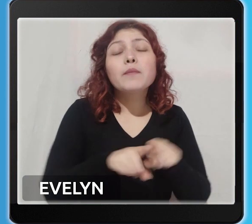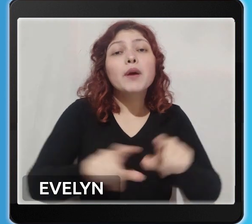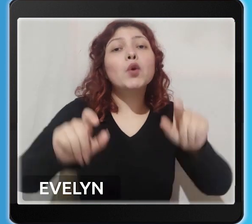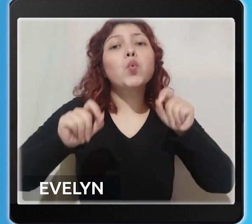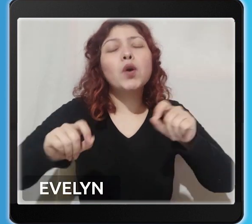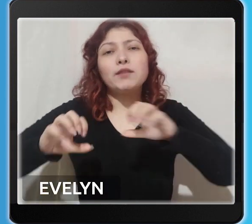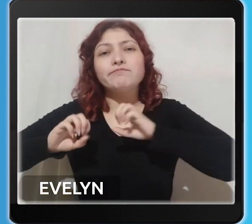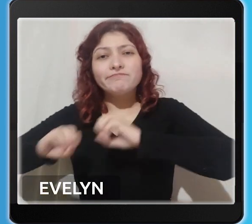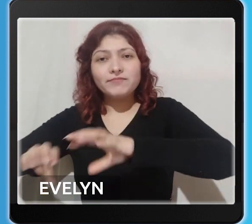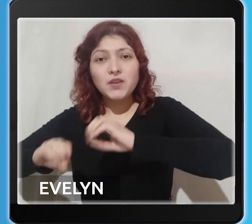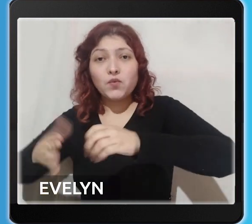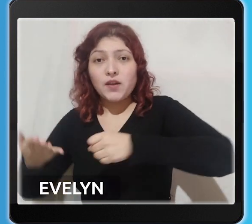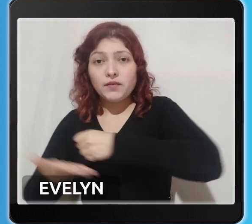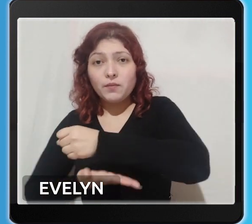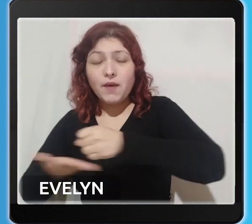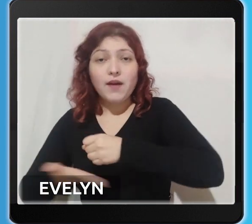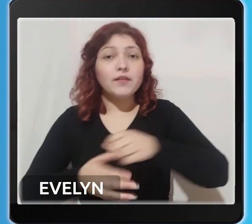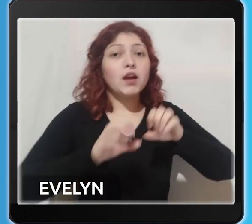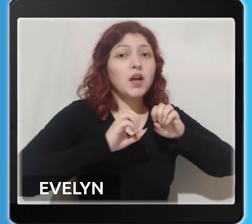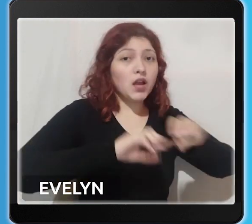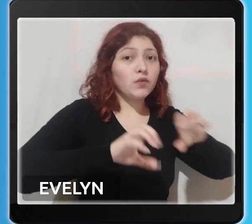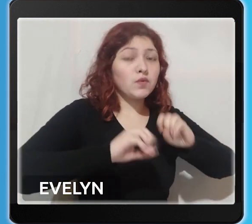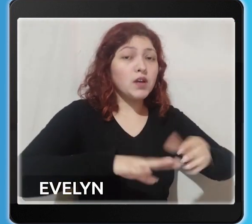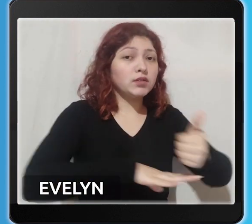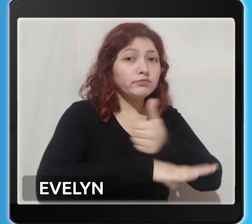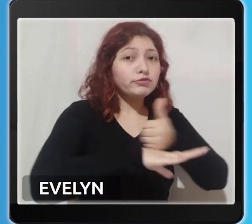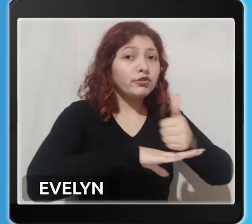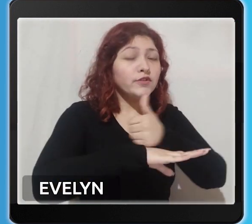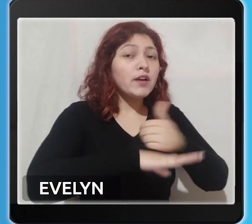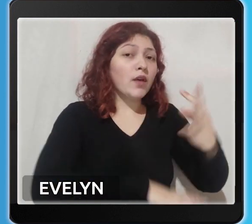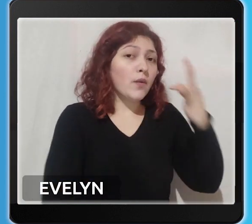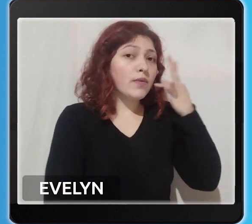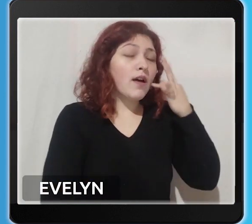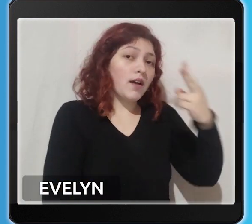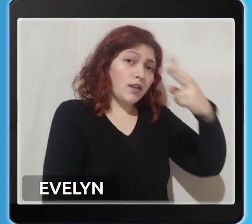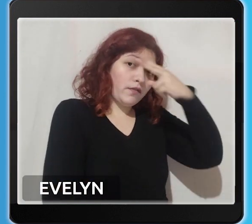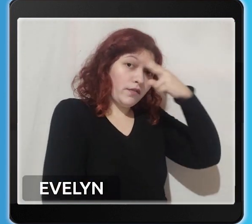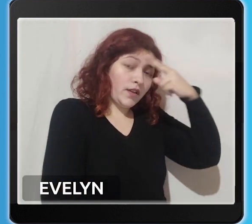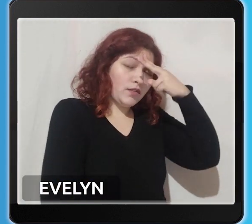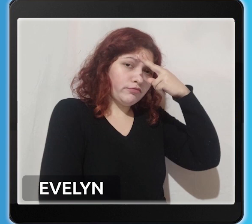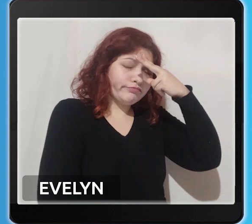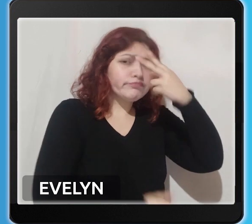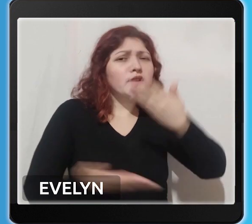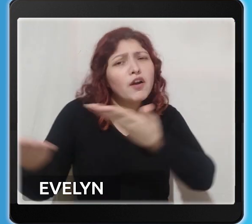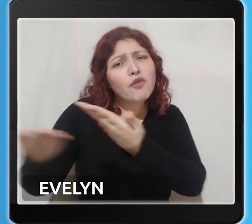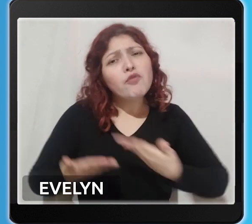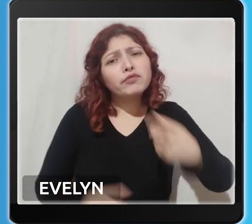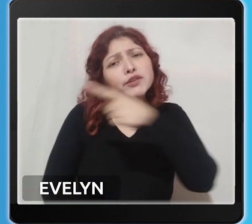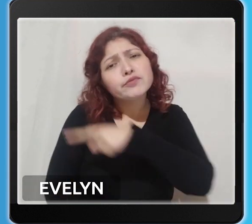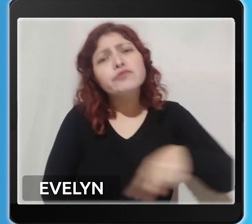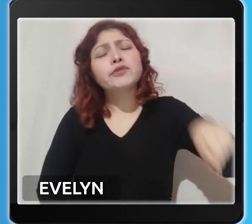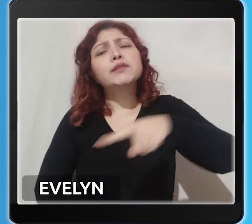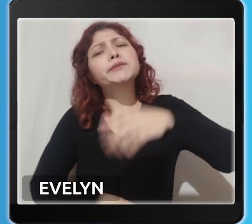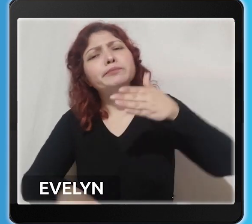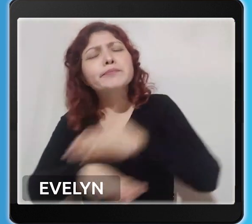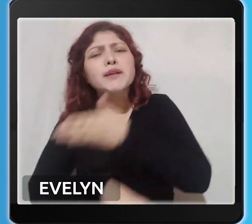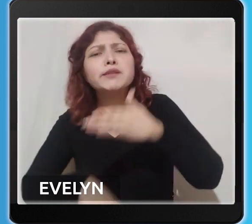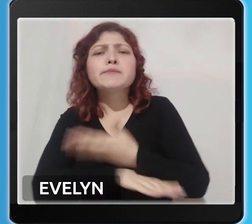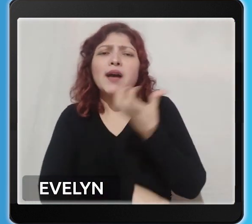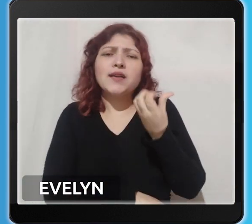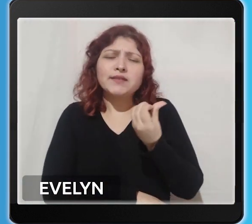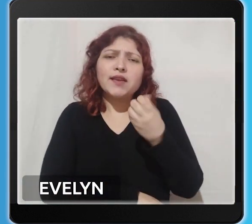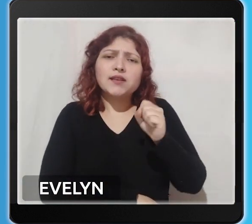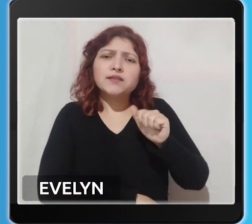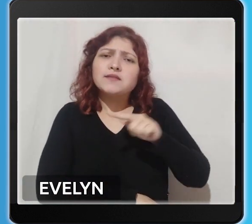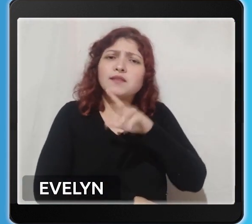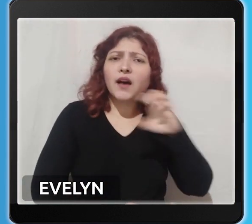educação profissional técnica de nível médio. E é para participar desses 6 salões que convidamos vocês.